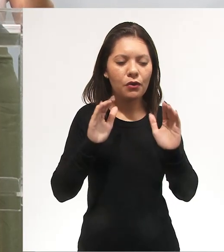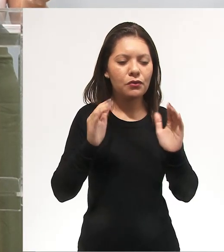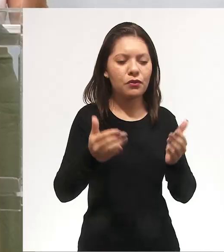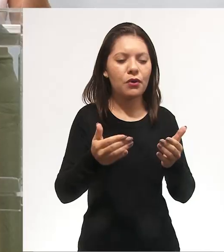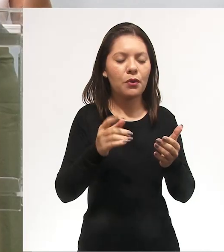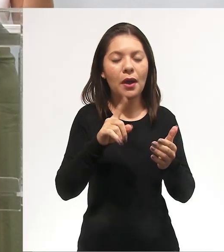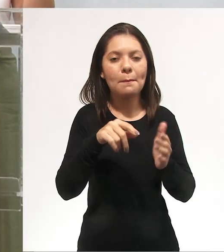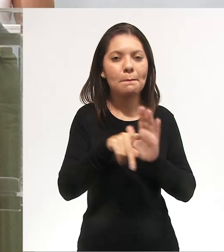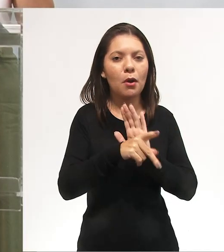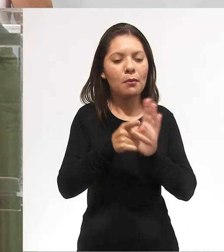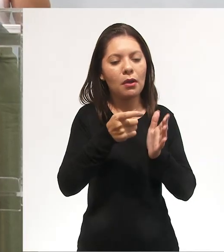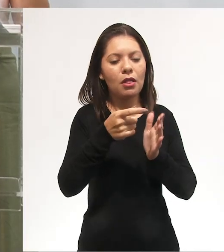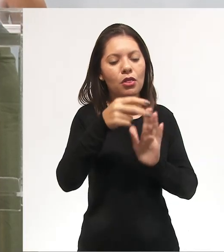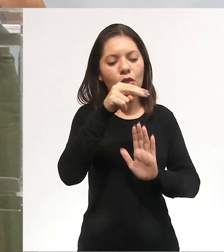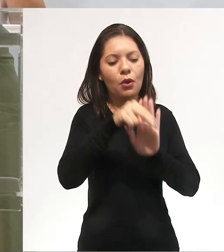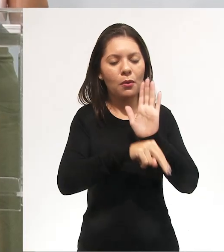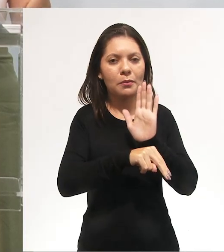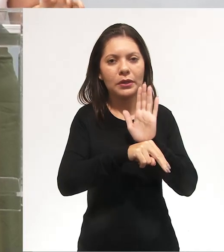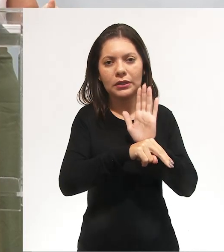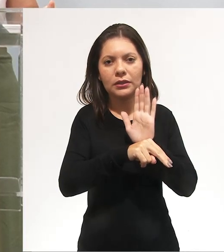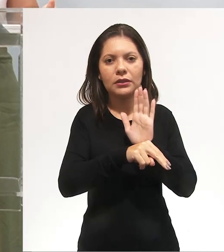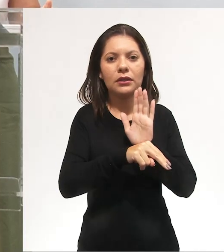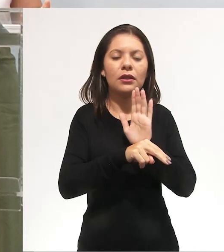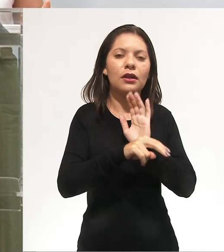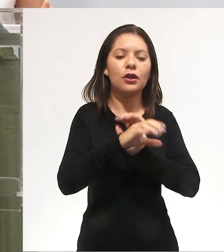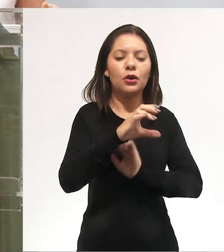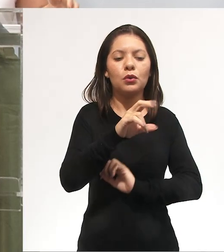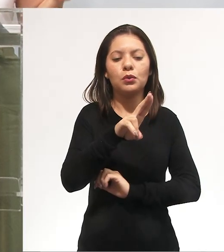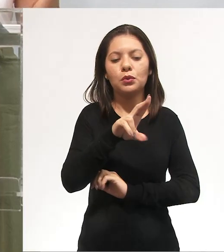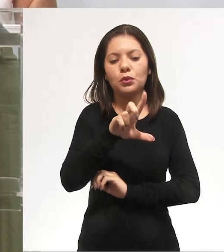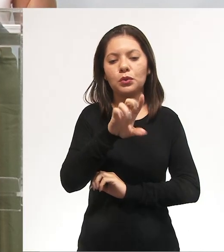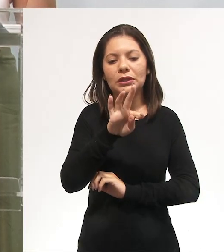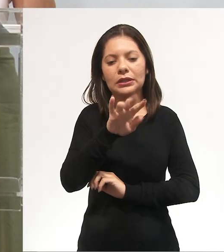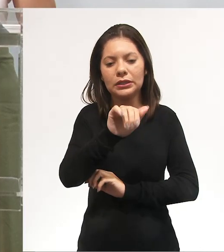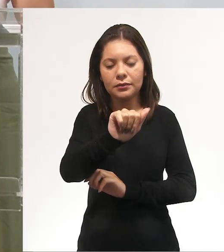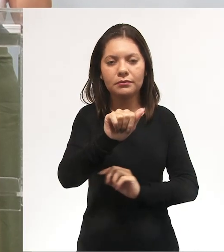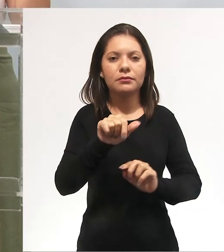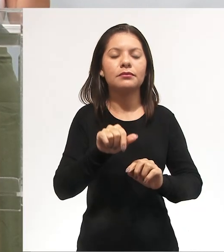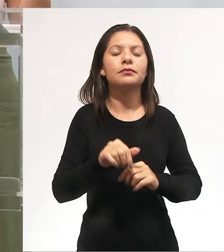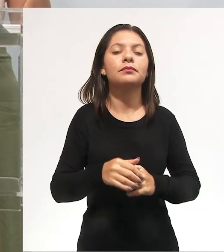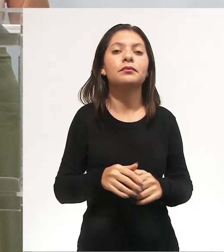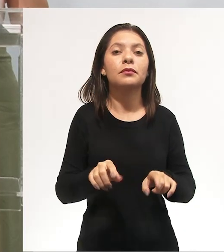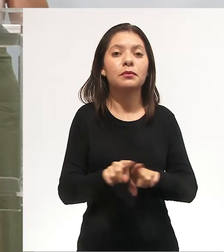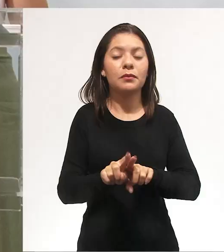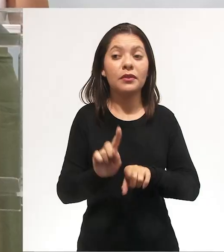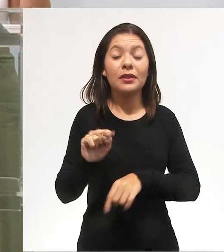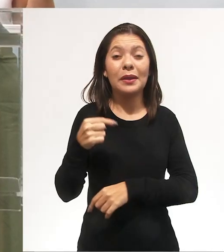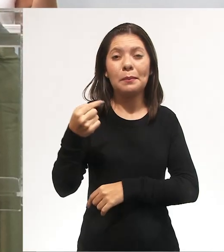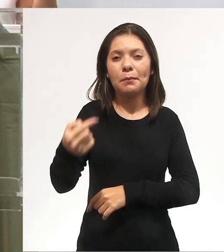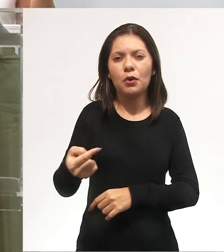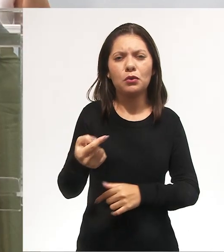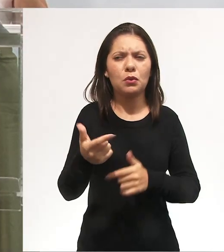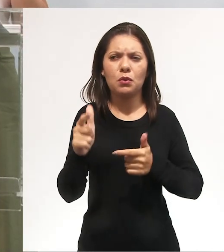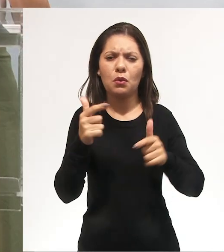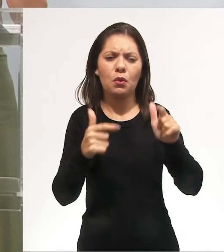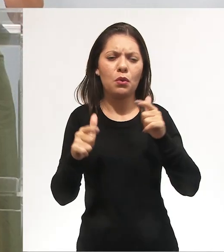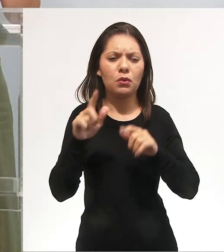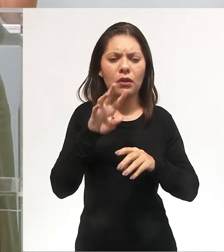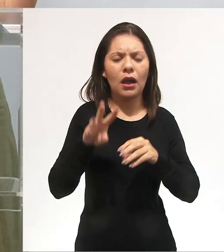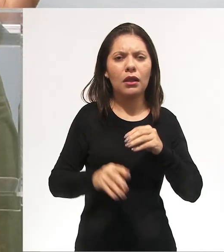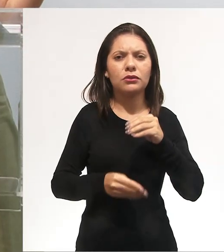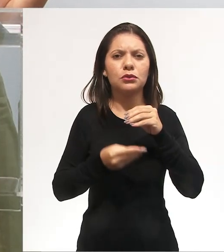norma culta, valorizando os aspectos sociais. Depois nós tivemos outras contribuições acadêmicas